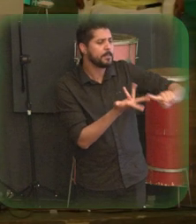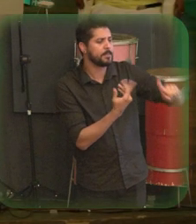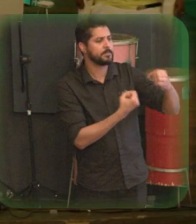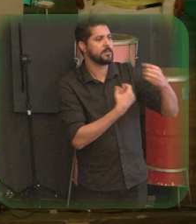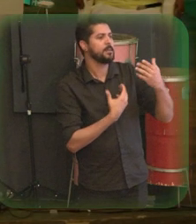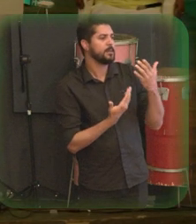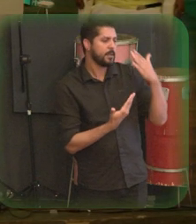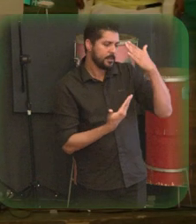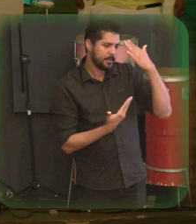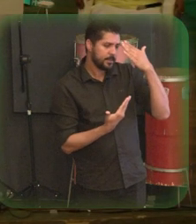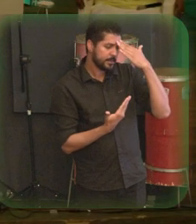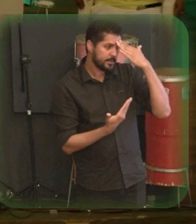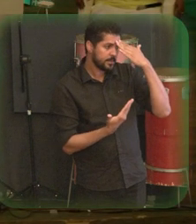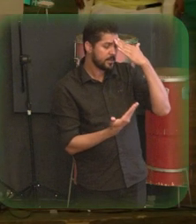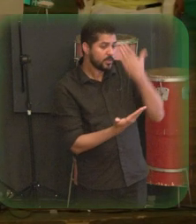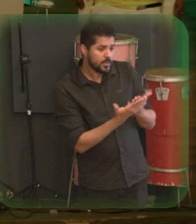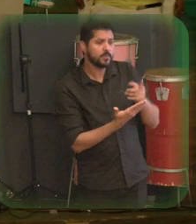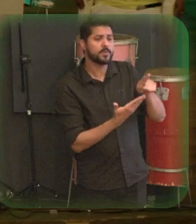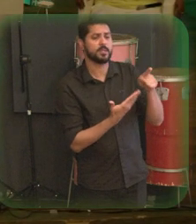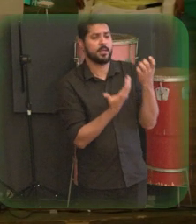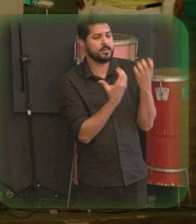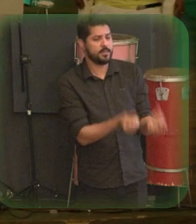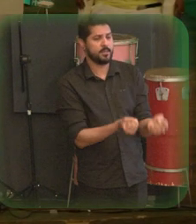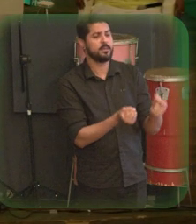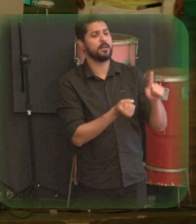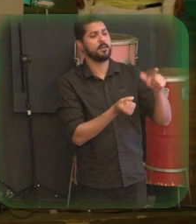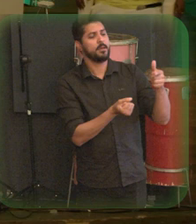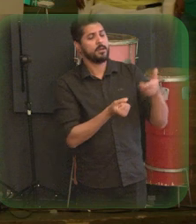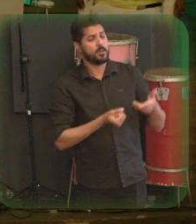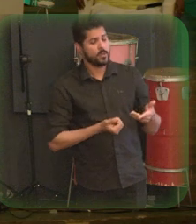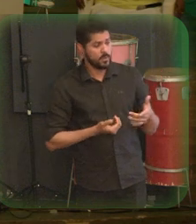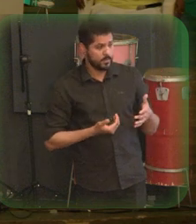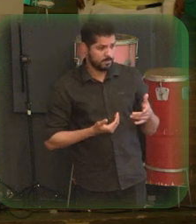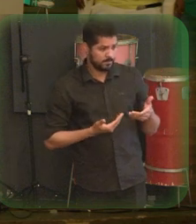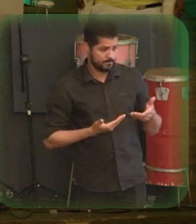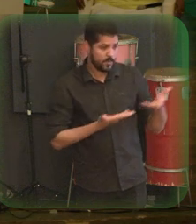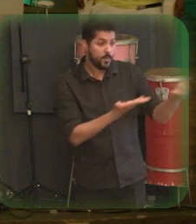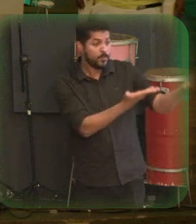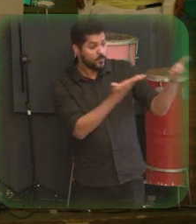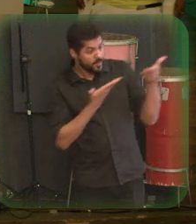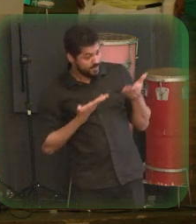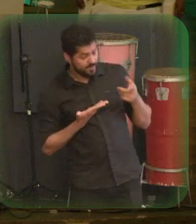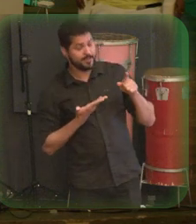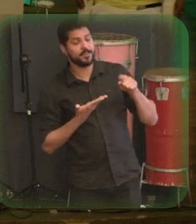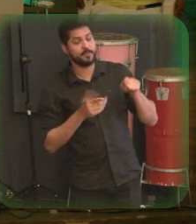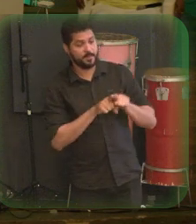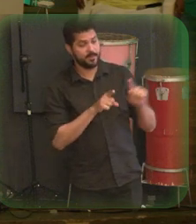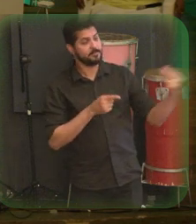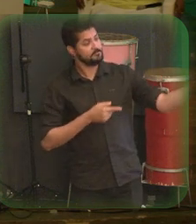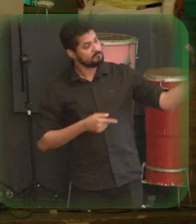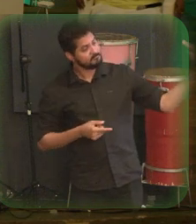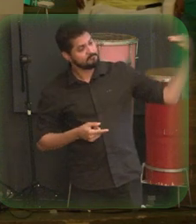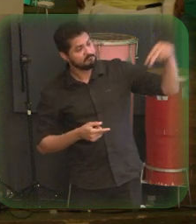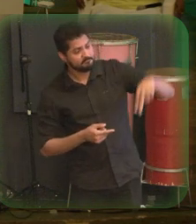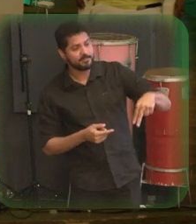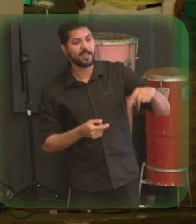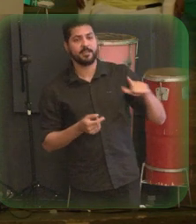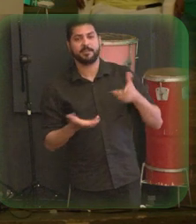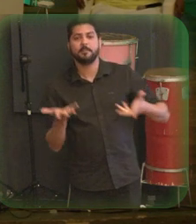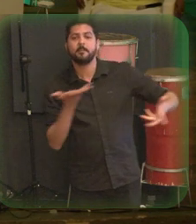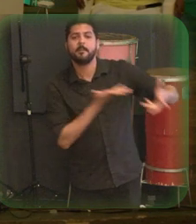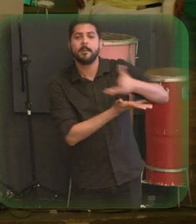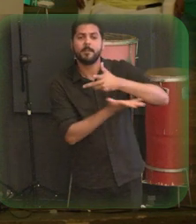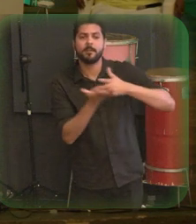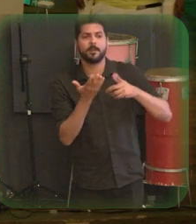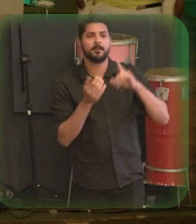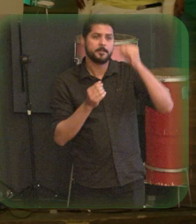convite de abrilhantar o nosso evento, de estar aqui conosco e trazer toda essa riqueza, né, para compartilhar com a gente